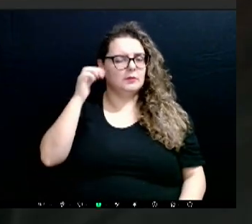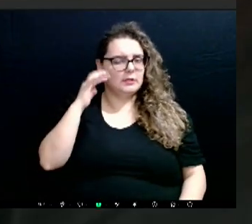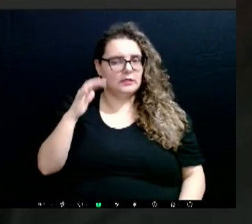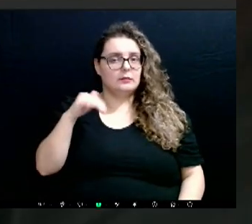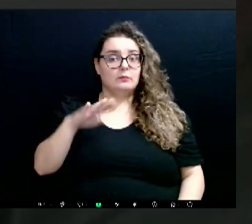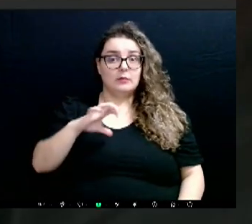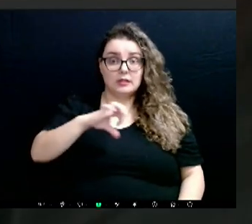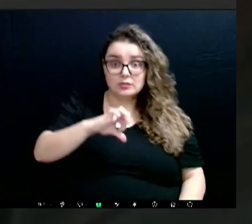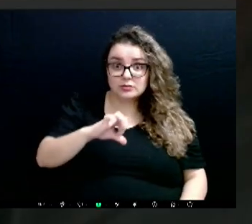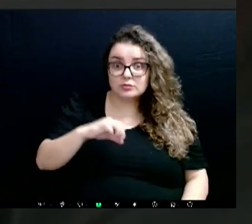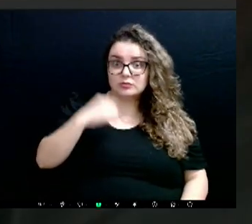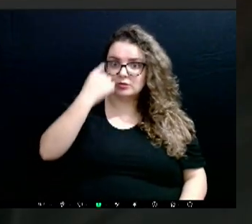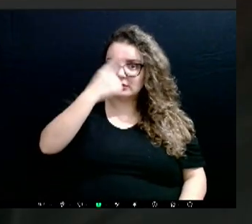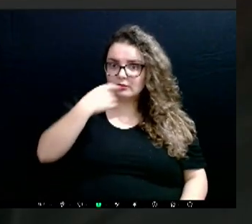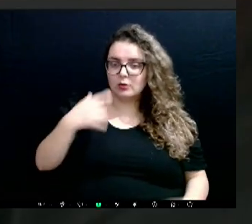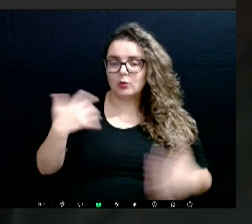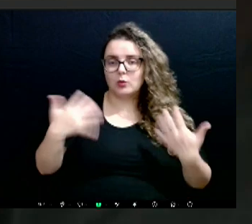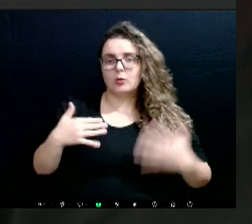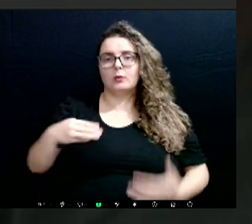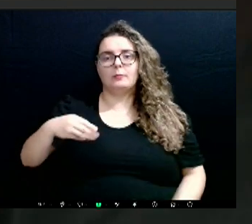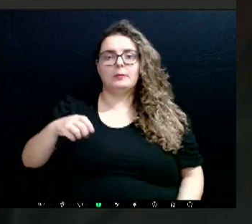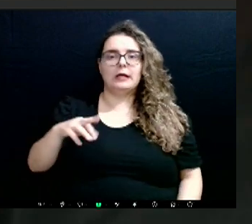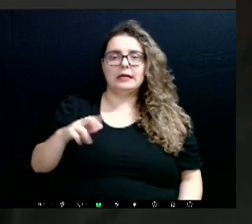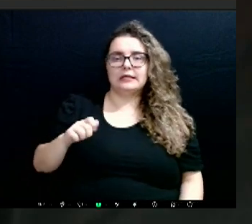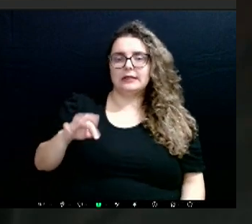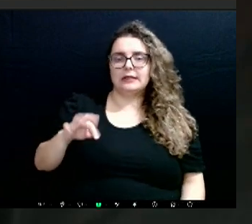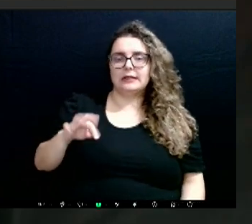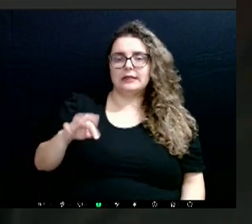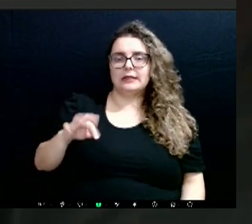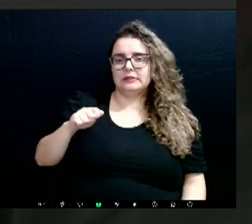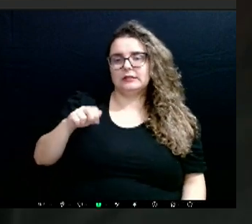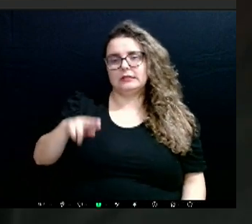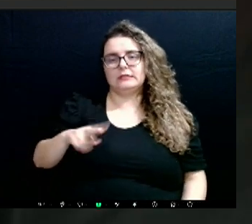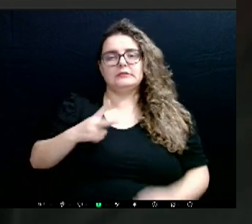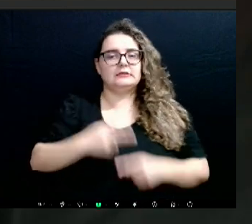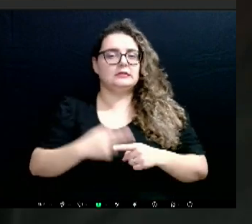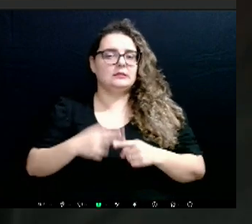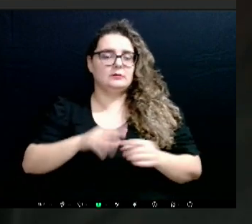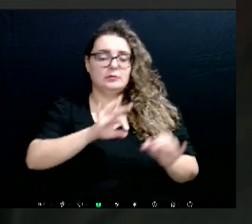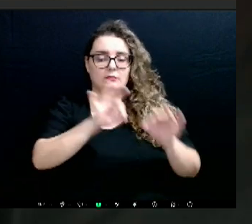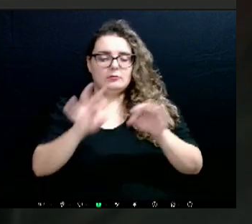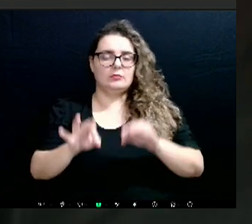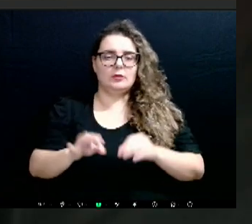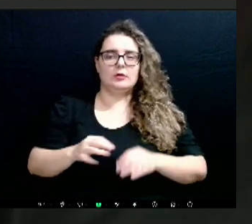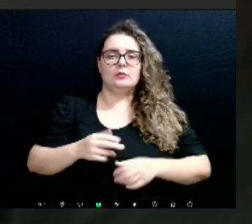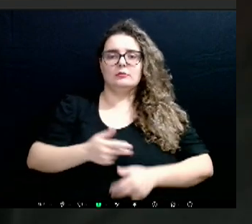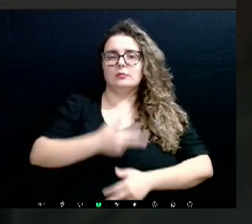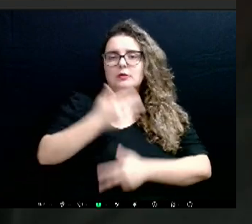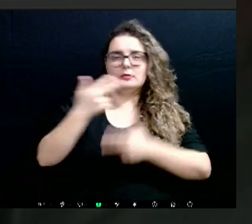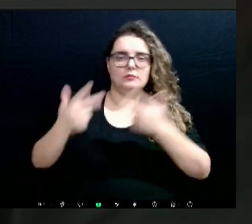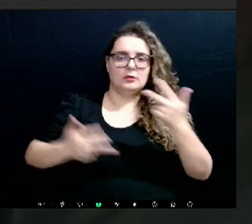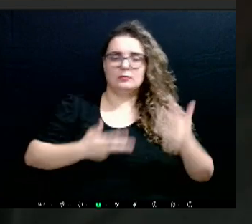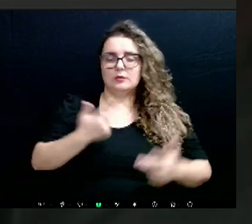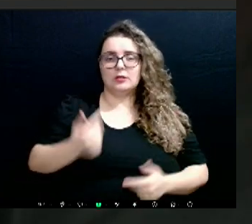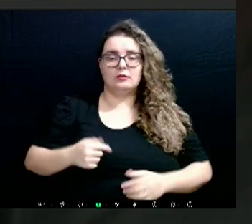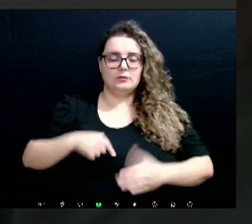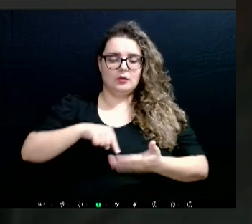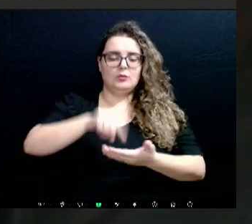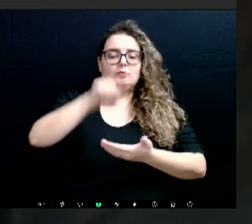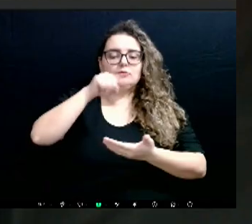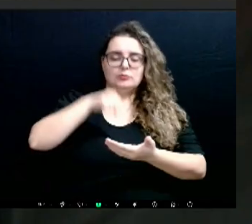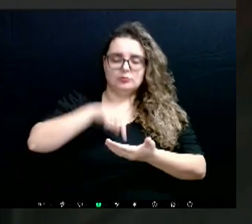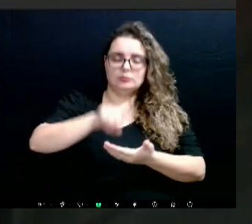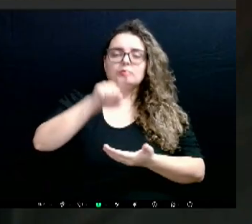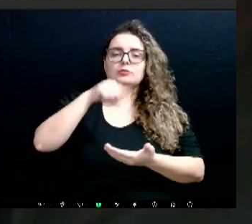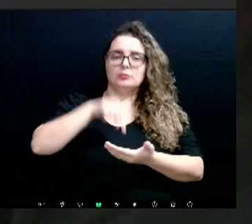horas? Maratonar séries, acompanhar notícia, rolar infinitamente os feeds pelas redes sociais,